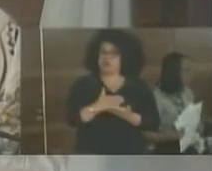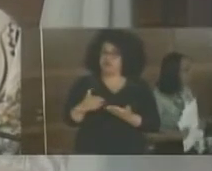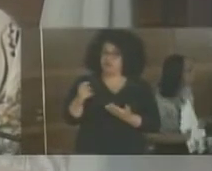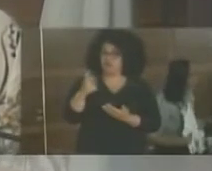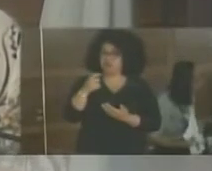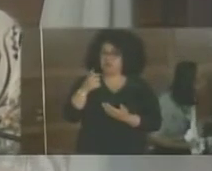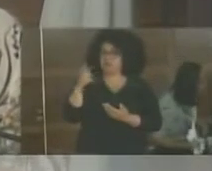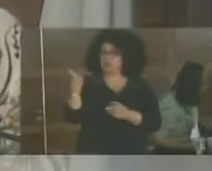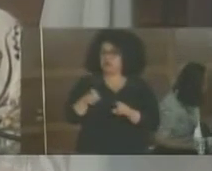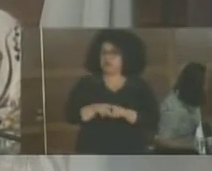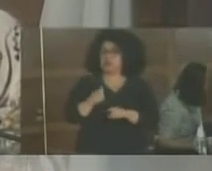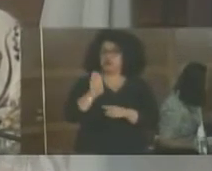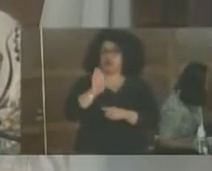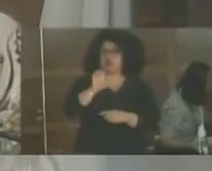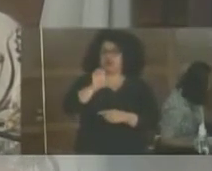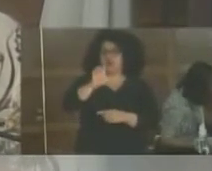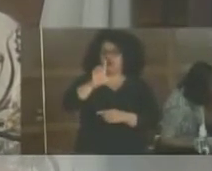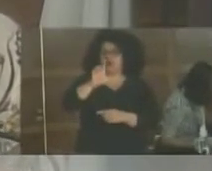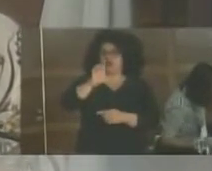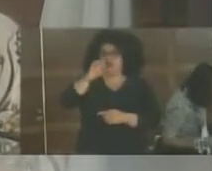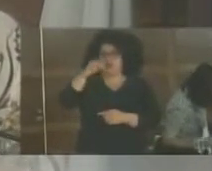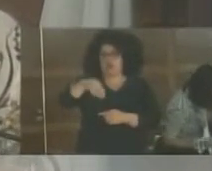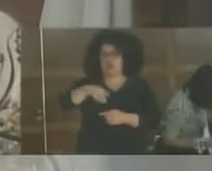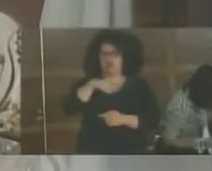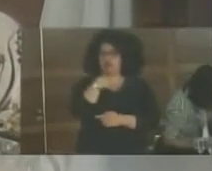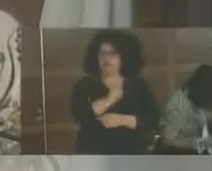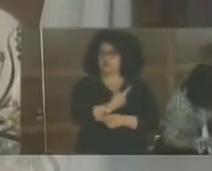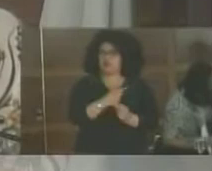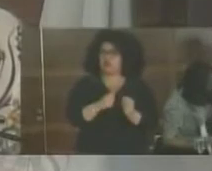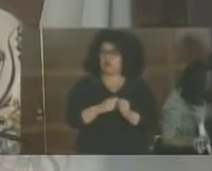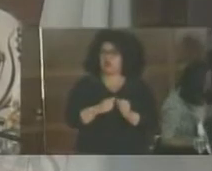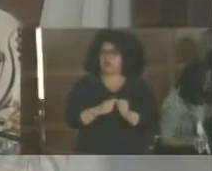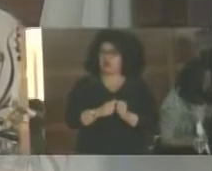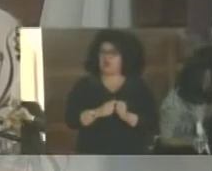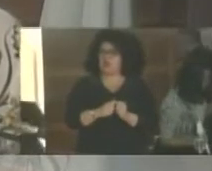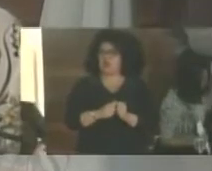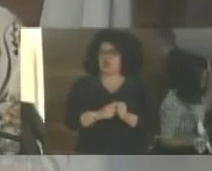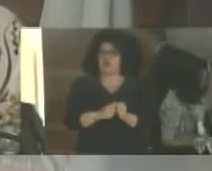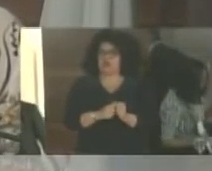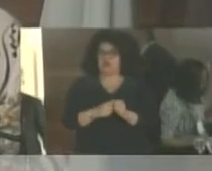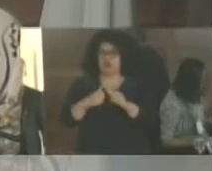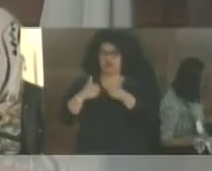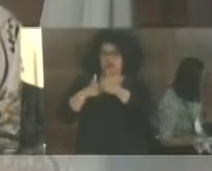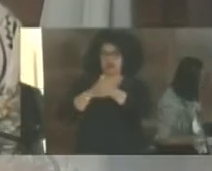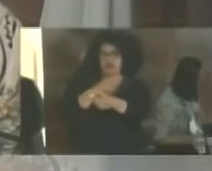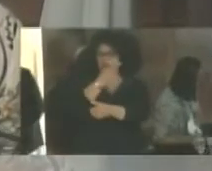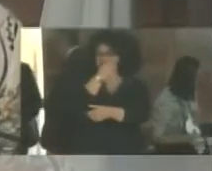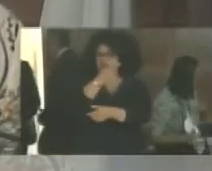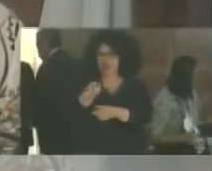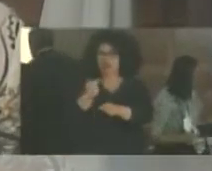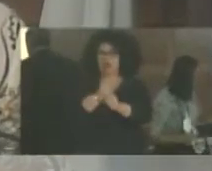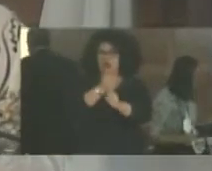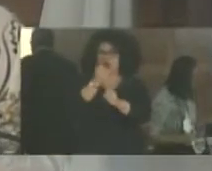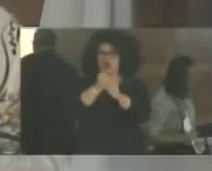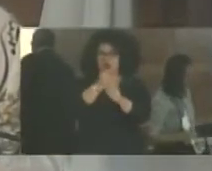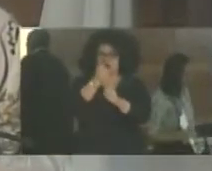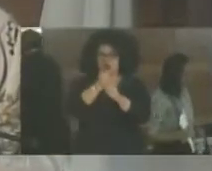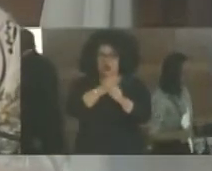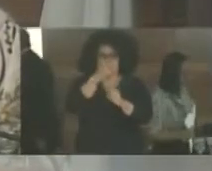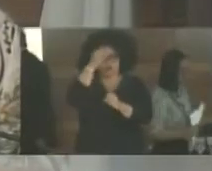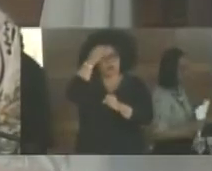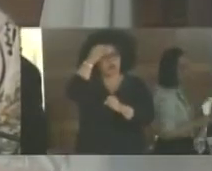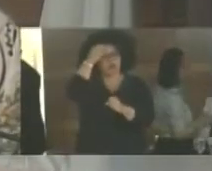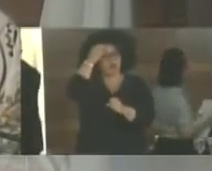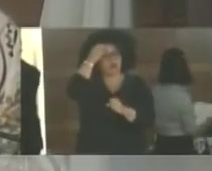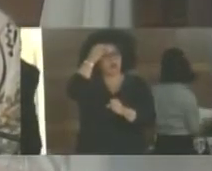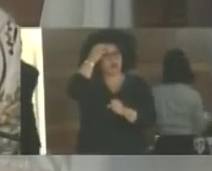No Belém, nós fizemos esse período aí uma caminhada para visitar obras de indicação do